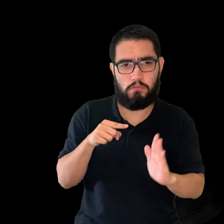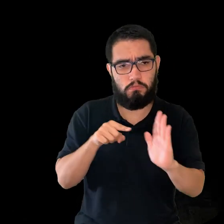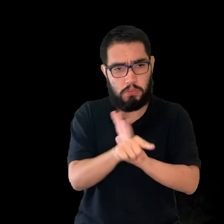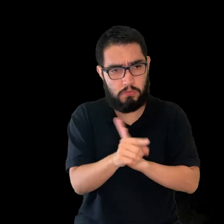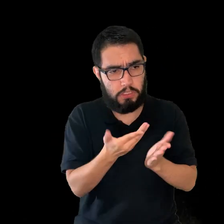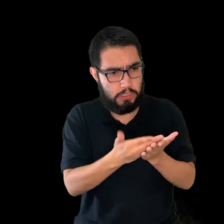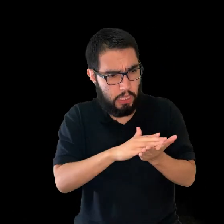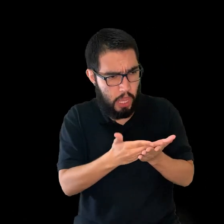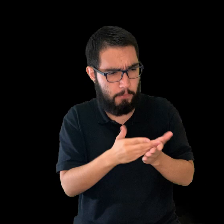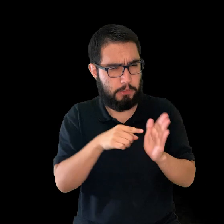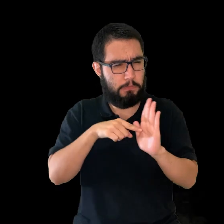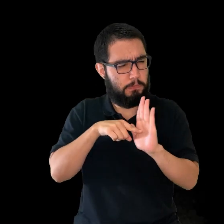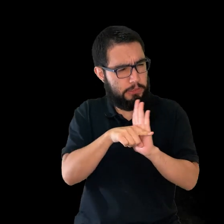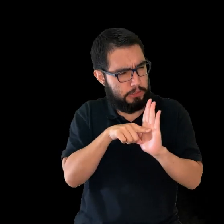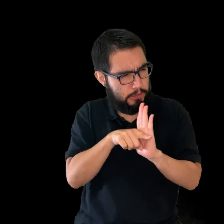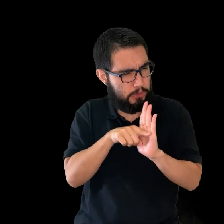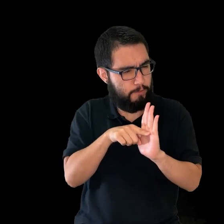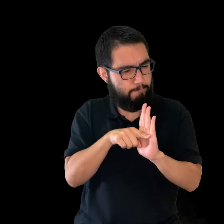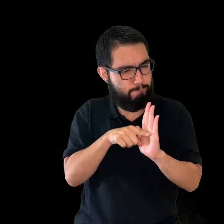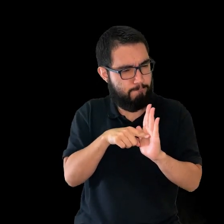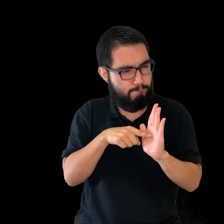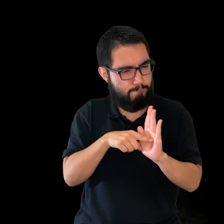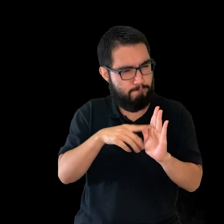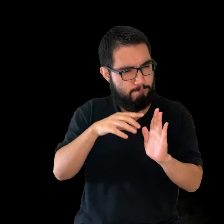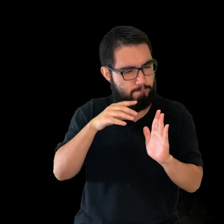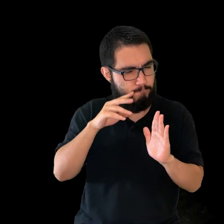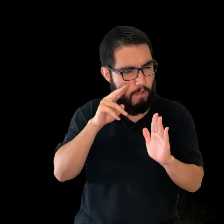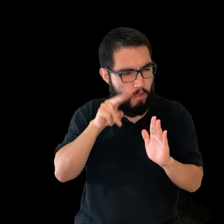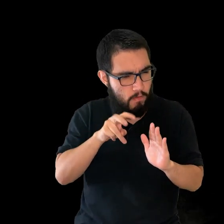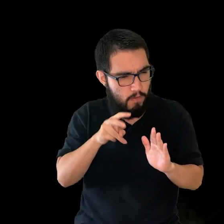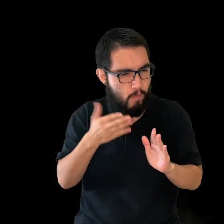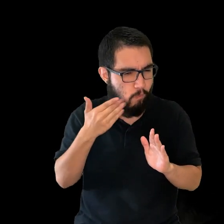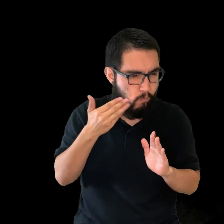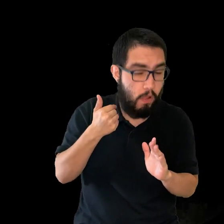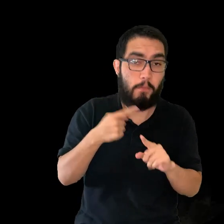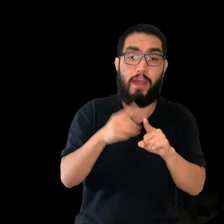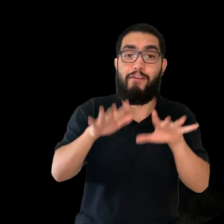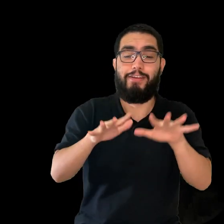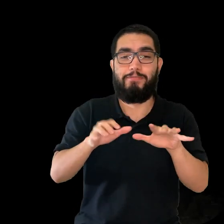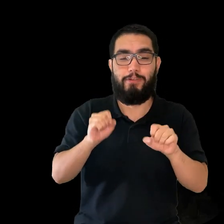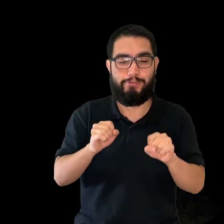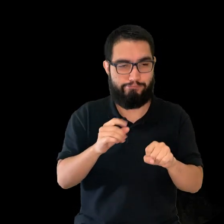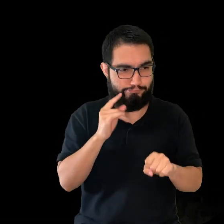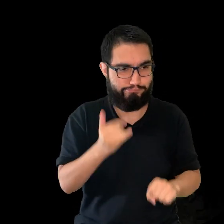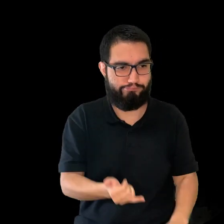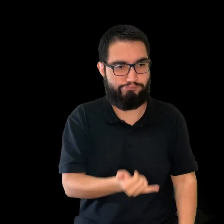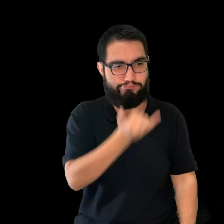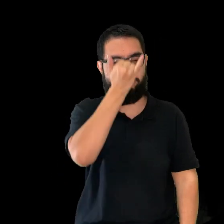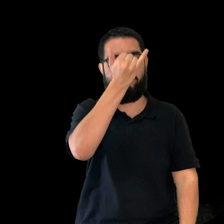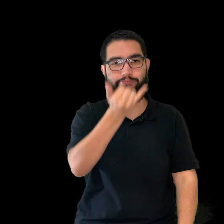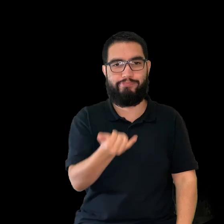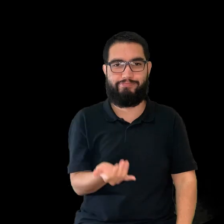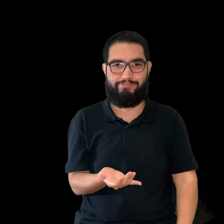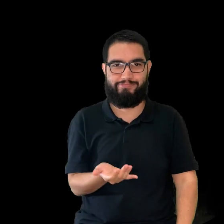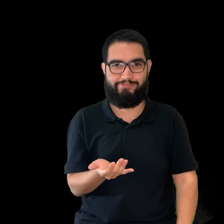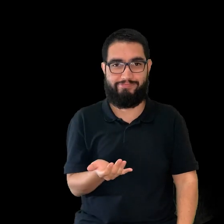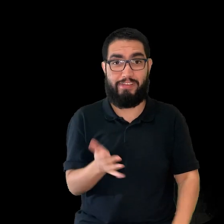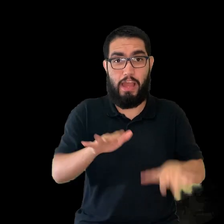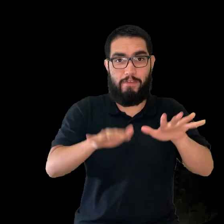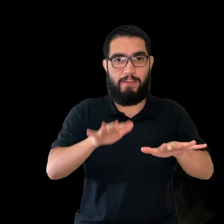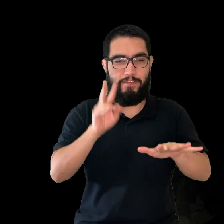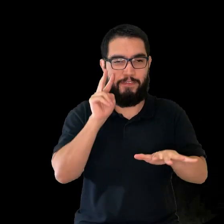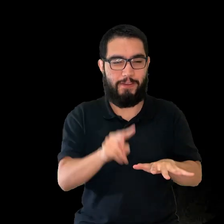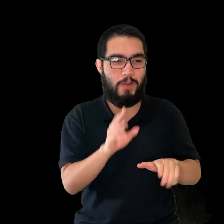intérpretes, pesquise bastante antes de às vezes você cair numa furada, né? Muitas vezes você vai ver uma propaganda